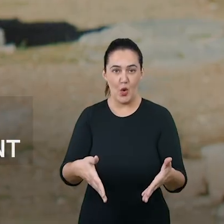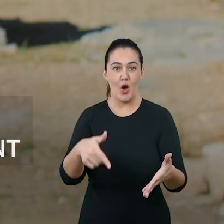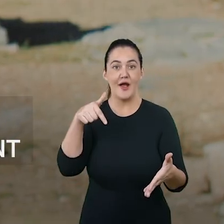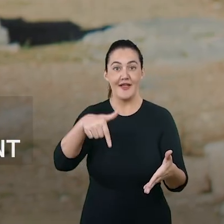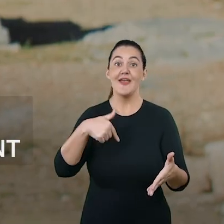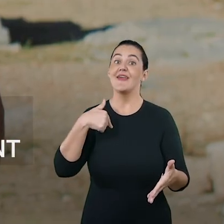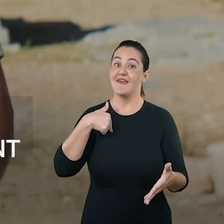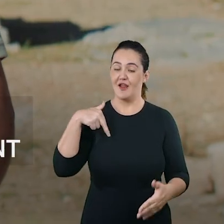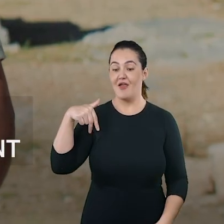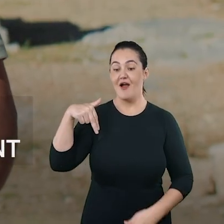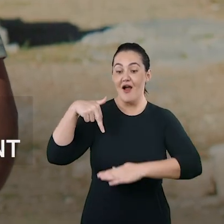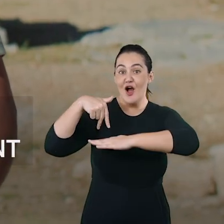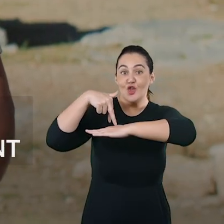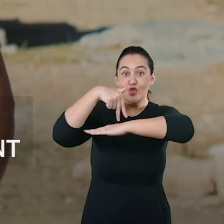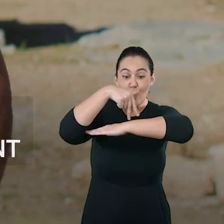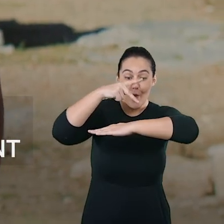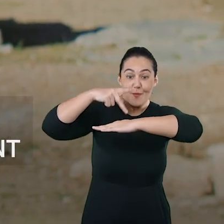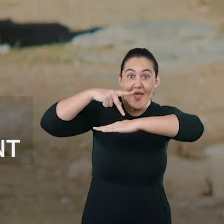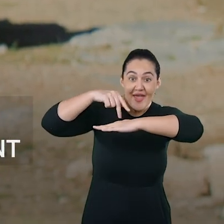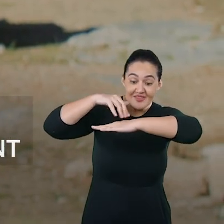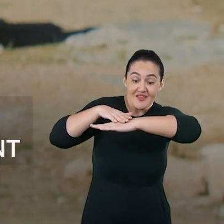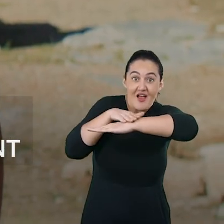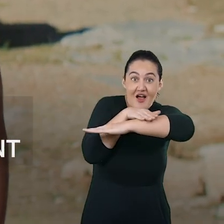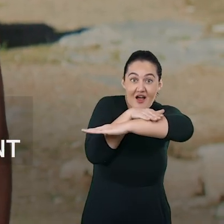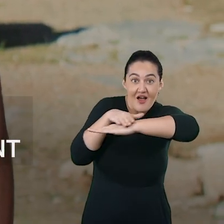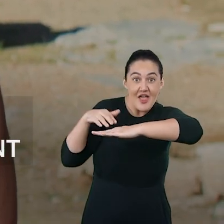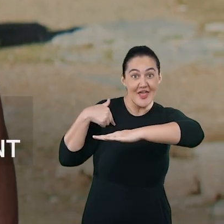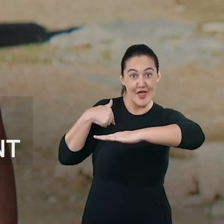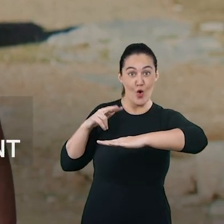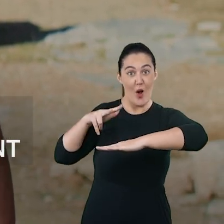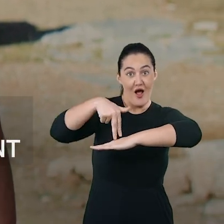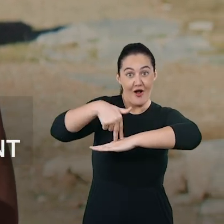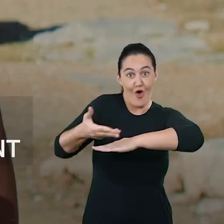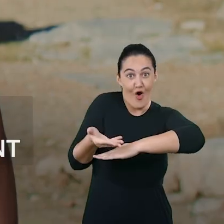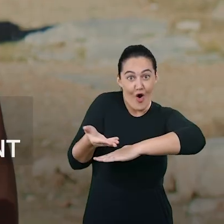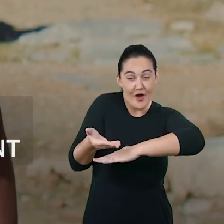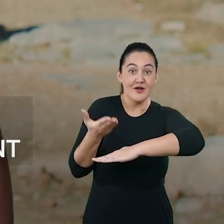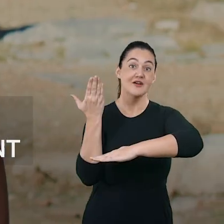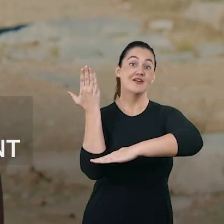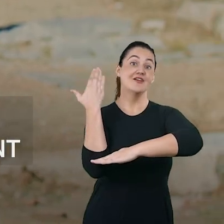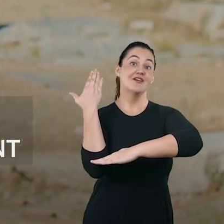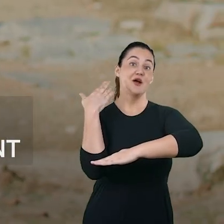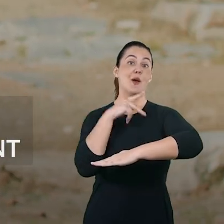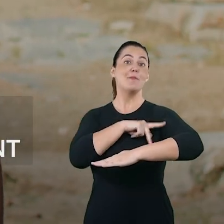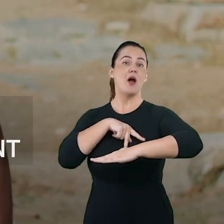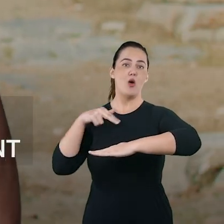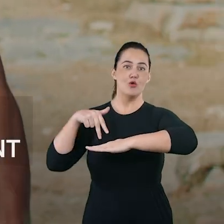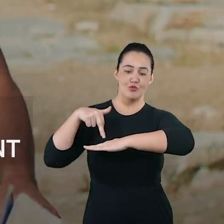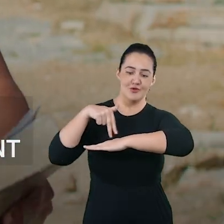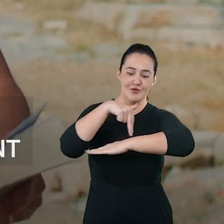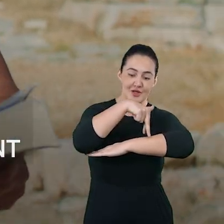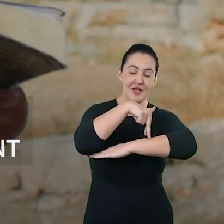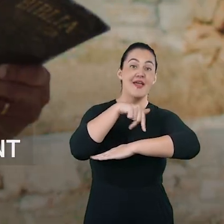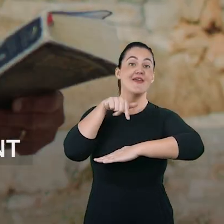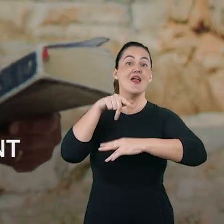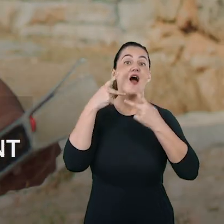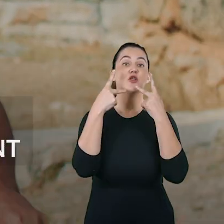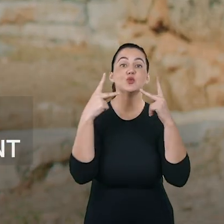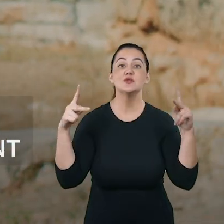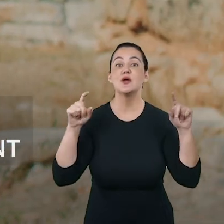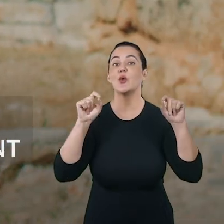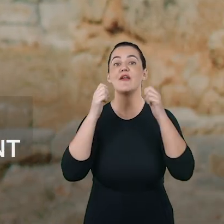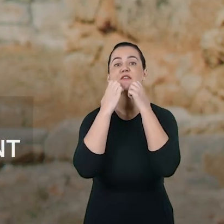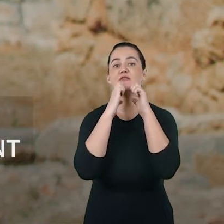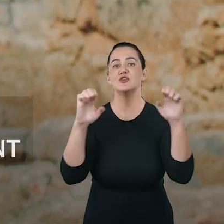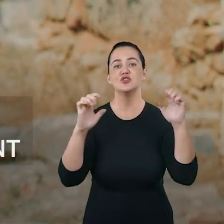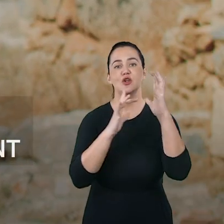essas pedras nas quais eu estou. Paulo andou por aqui. Ele veio anunciar o evangelho de Jesus Cristo. Paulo viu muitas coisas que